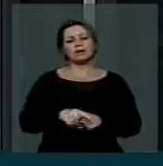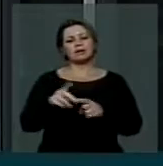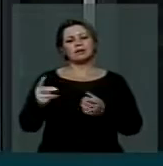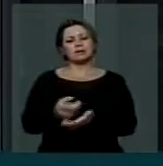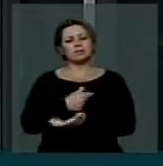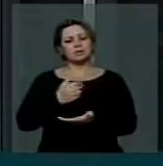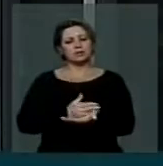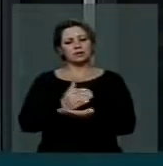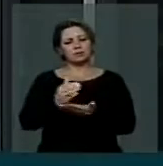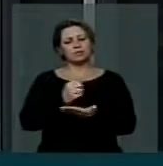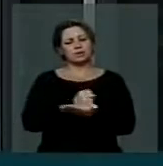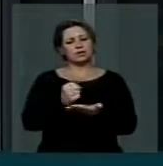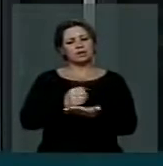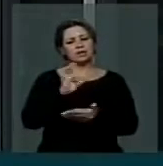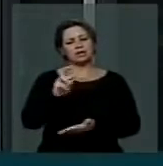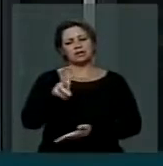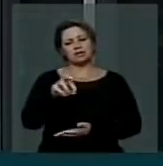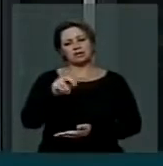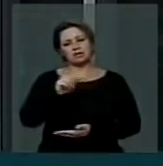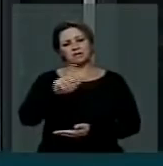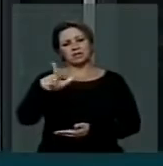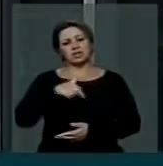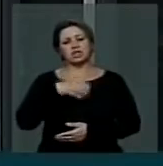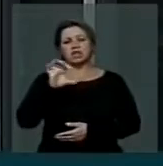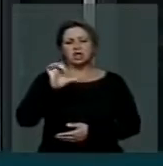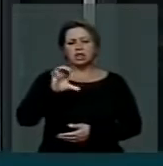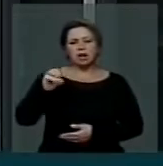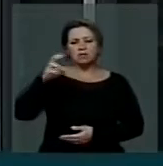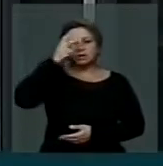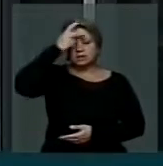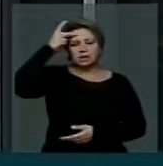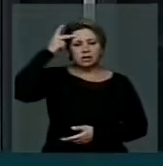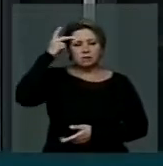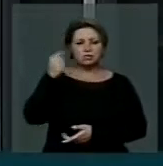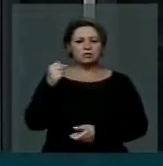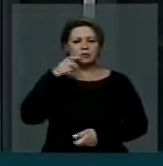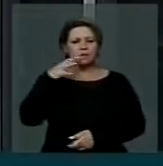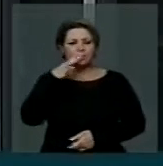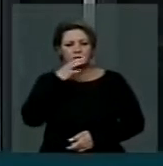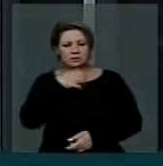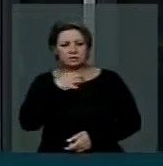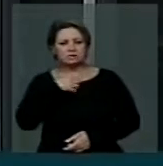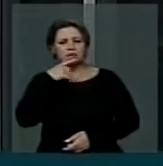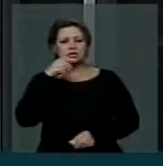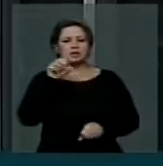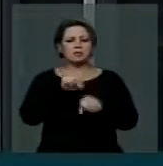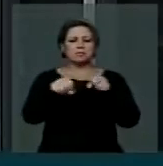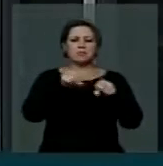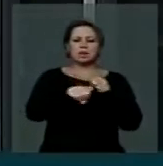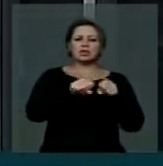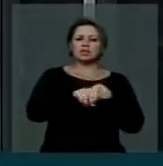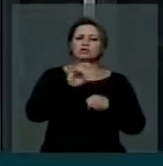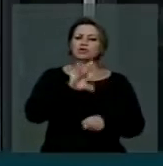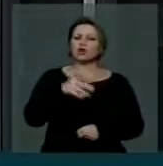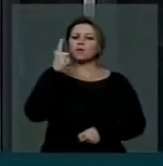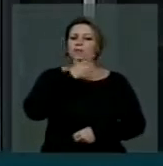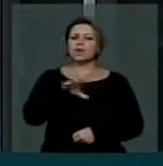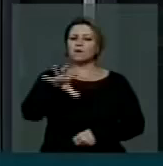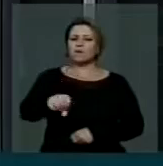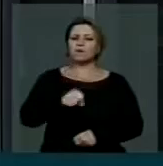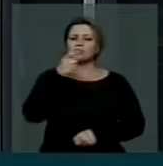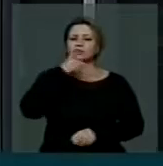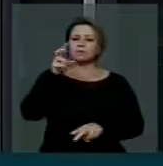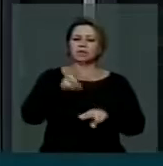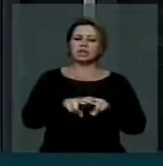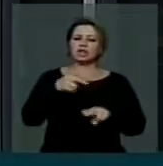lista inicial de 900 suspeitos de crimes contra a humanidade, apenas 12 acabaram